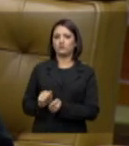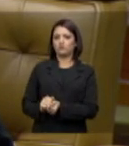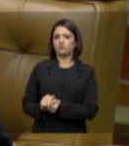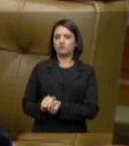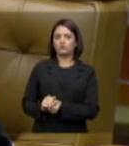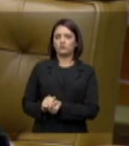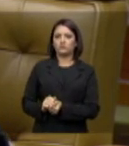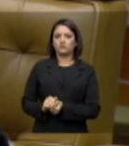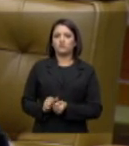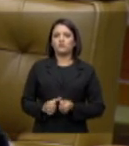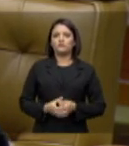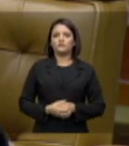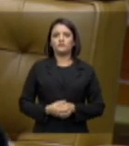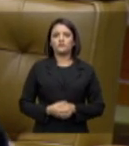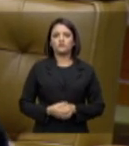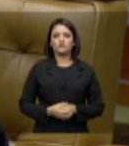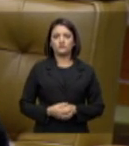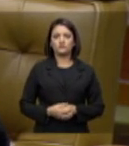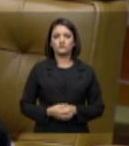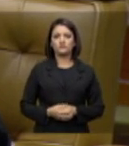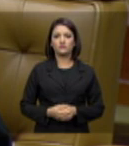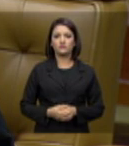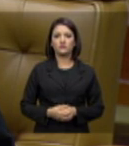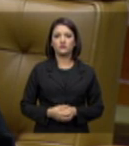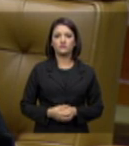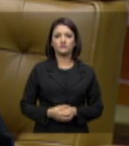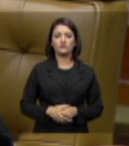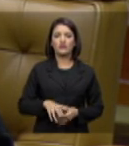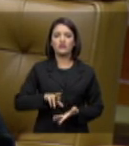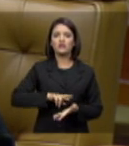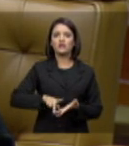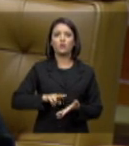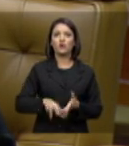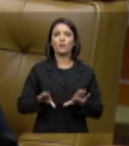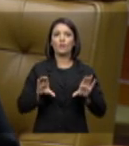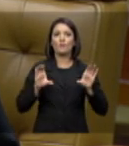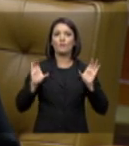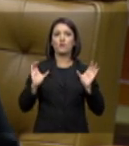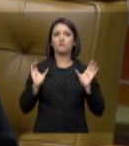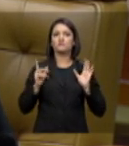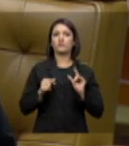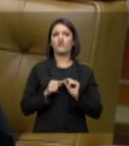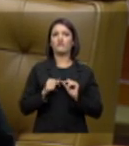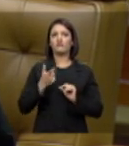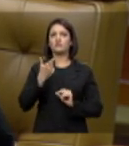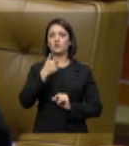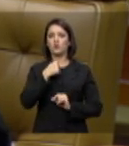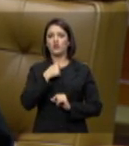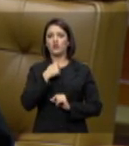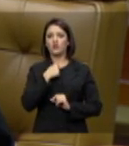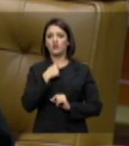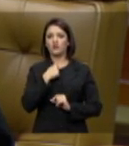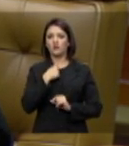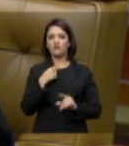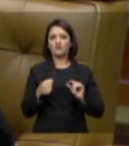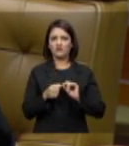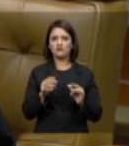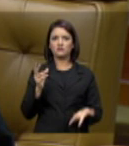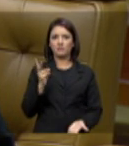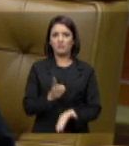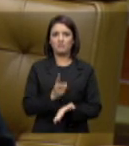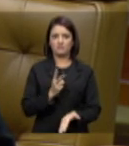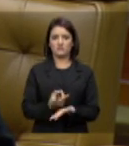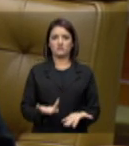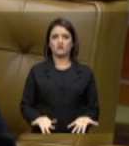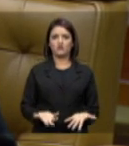antecederam a compreensão de que não há uma omissão que me leve com todo o respeito de ofício